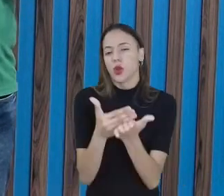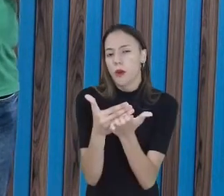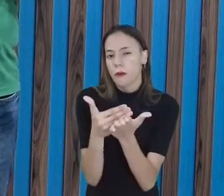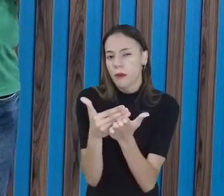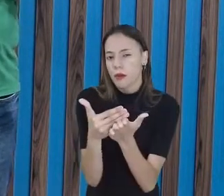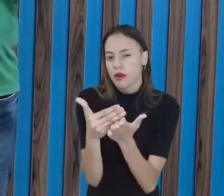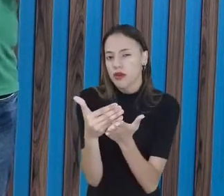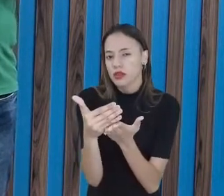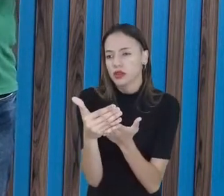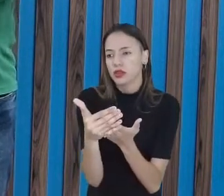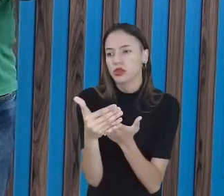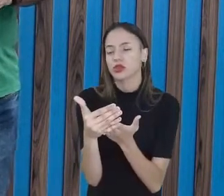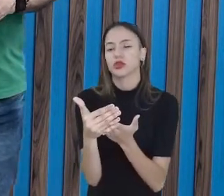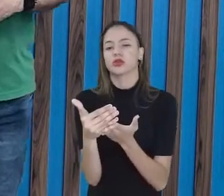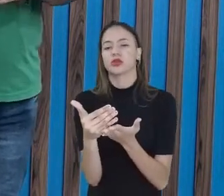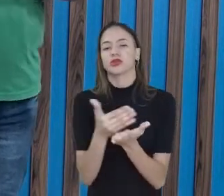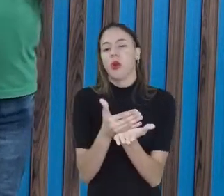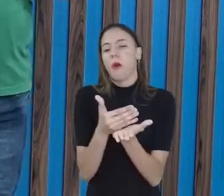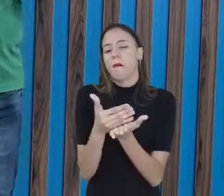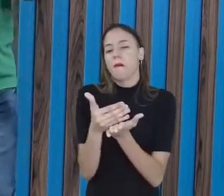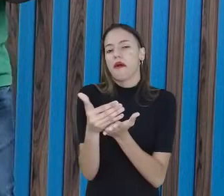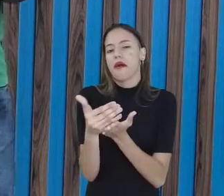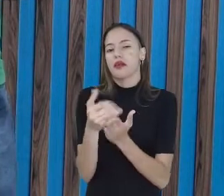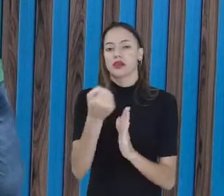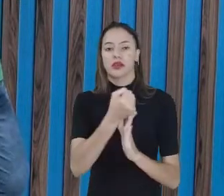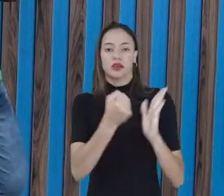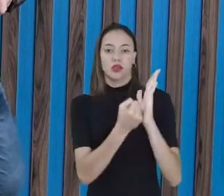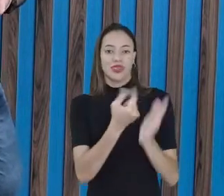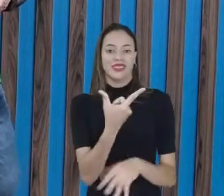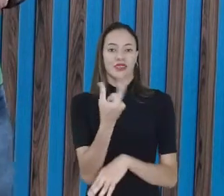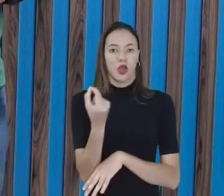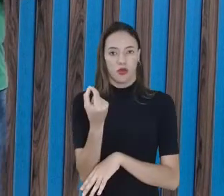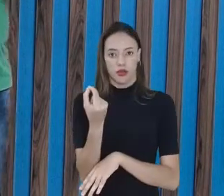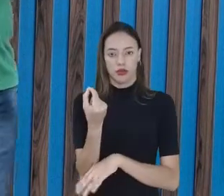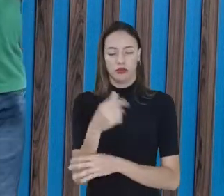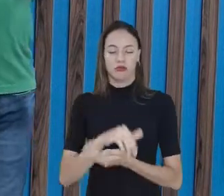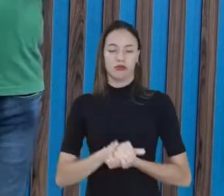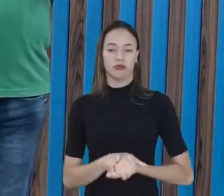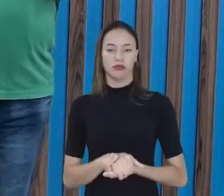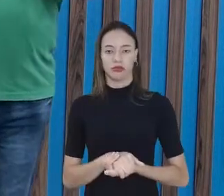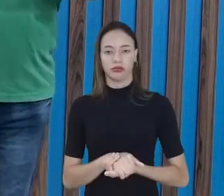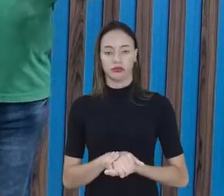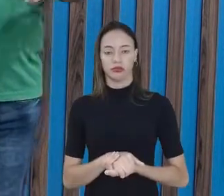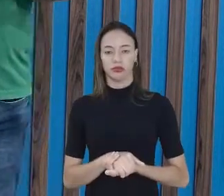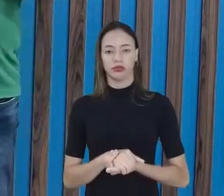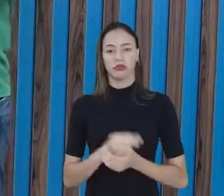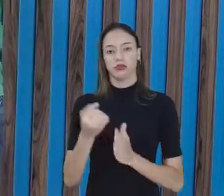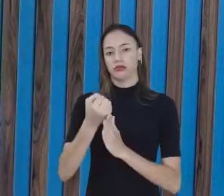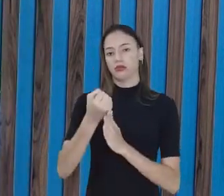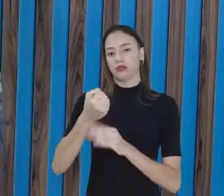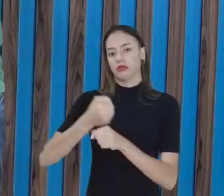início, né, ali na primeira parte do século XX, certo? Então, a